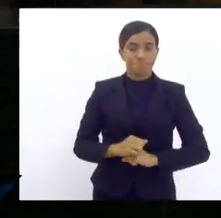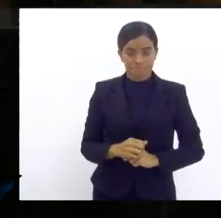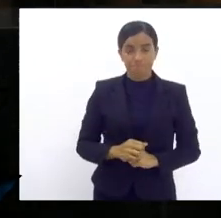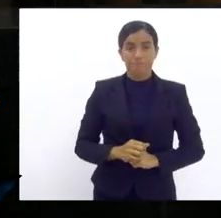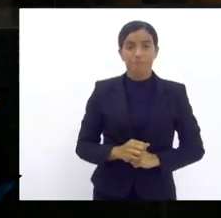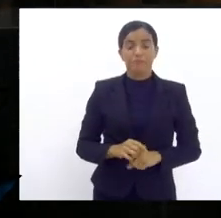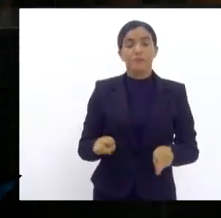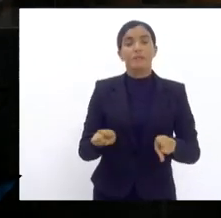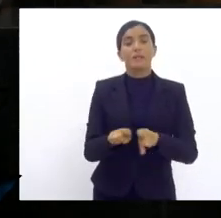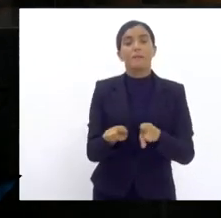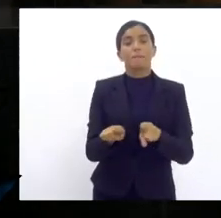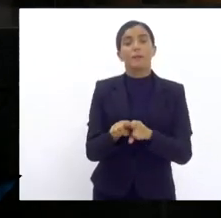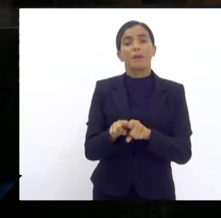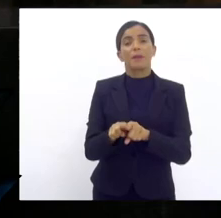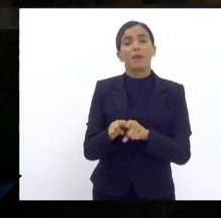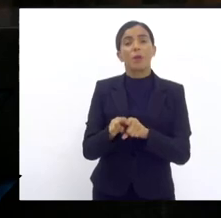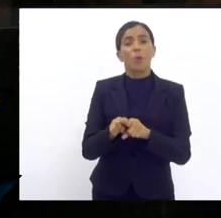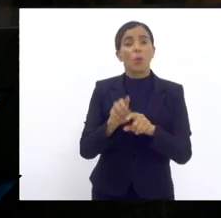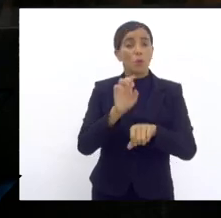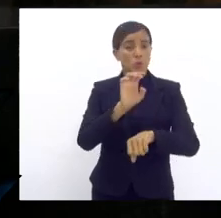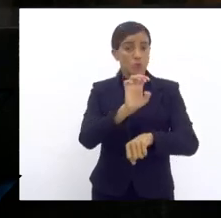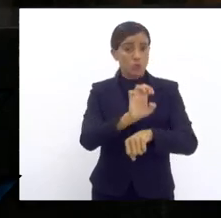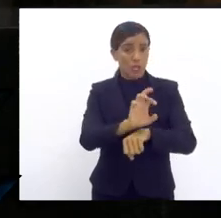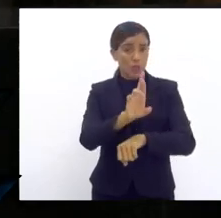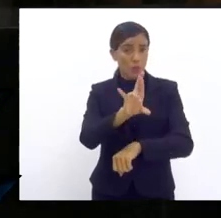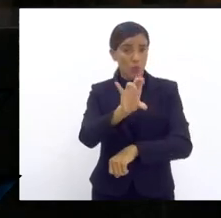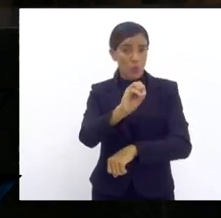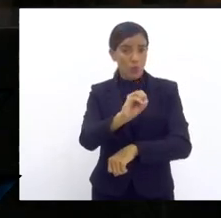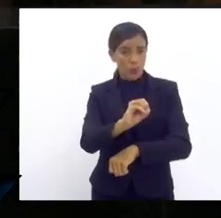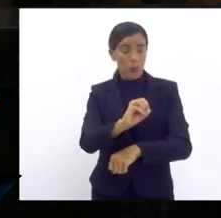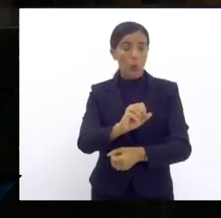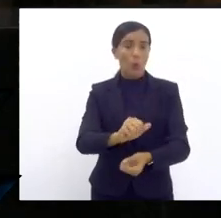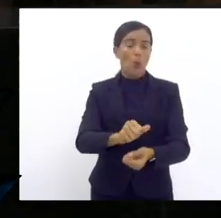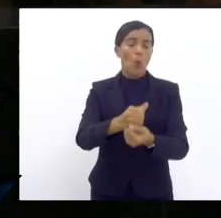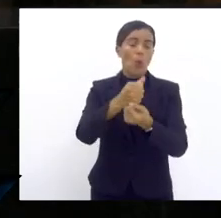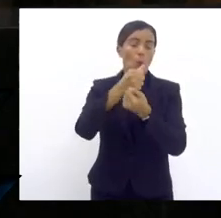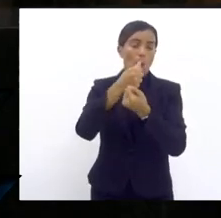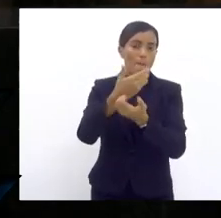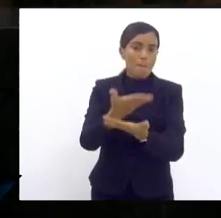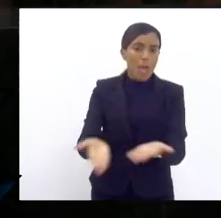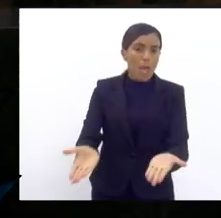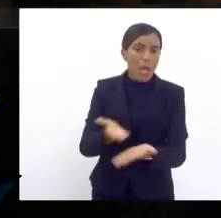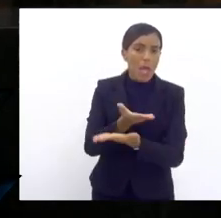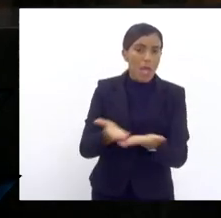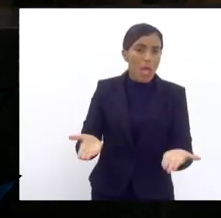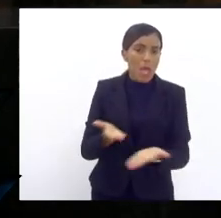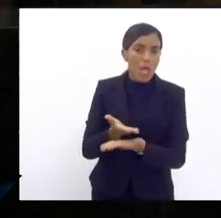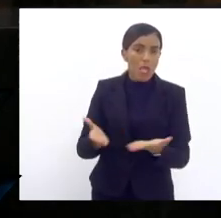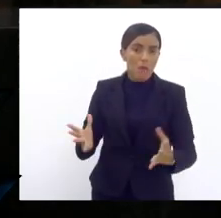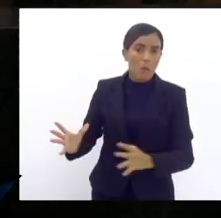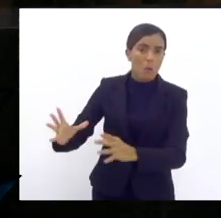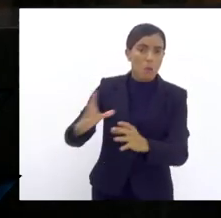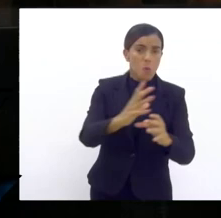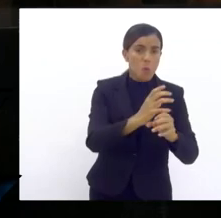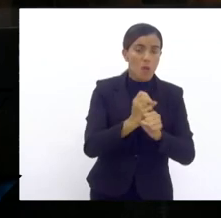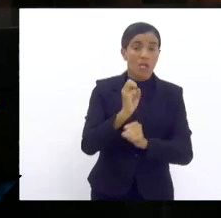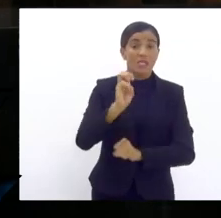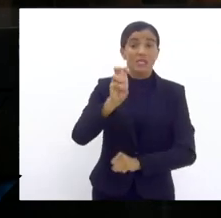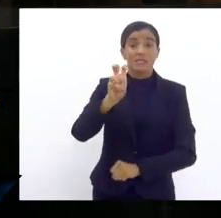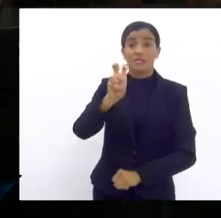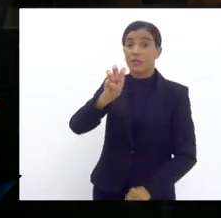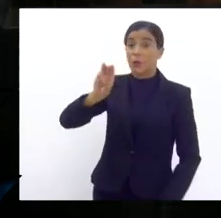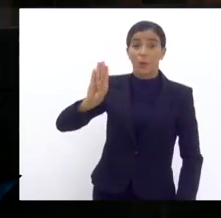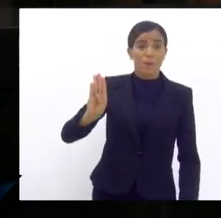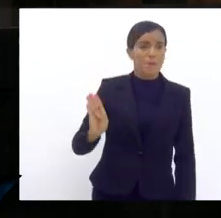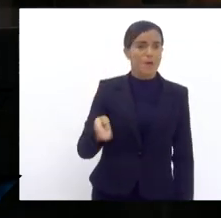as perdas que o estado teve chegaram quase a cinco bilhões de reais